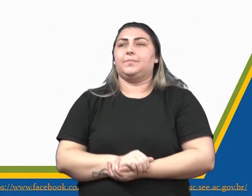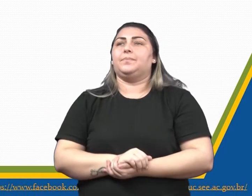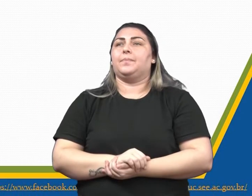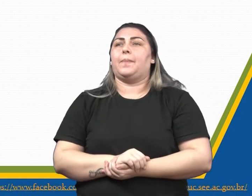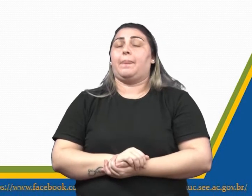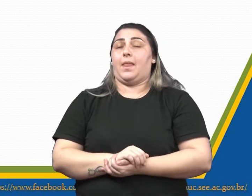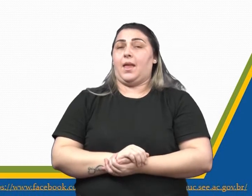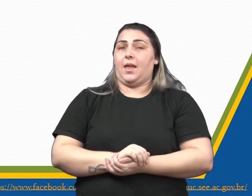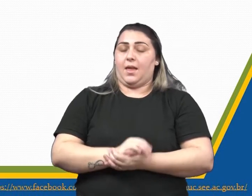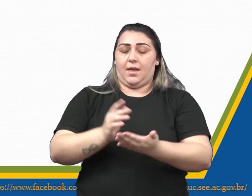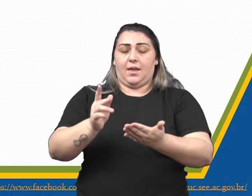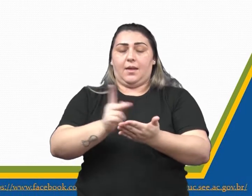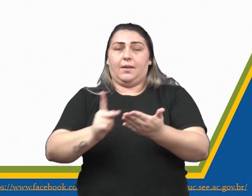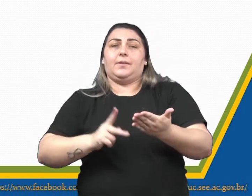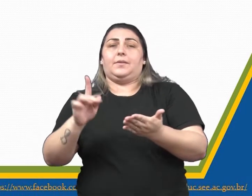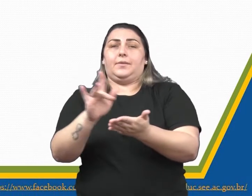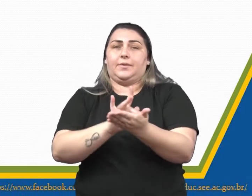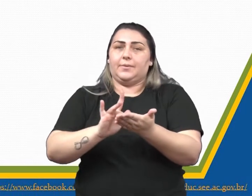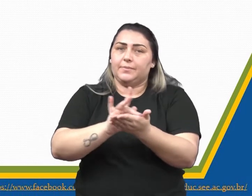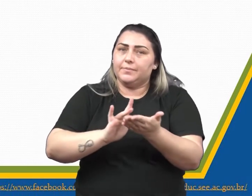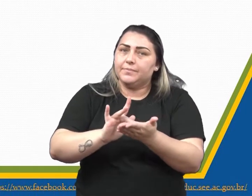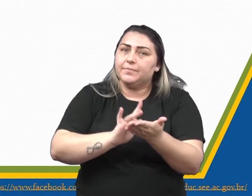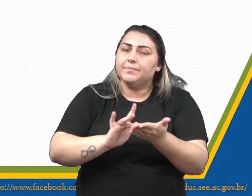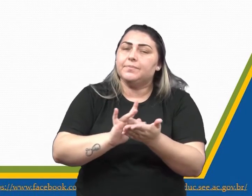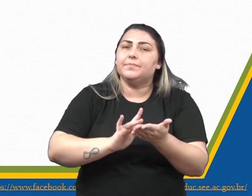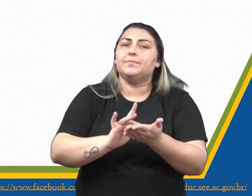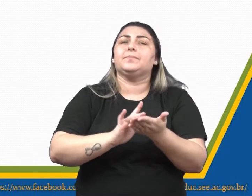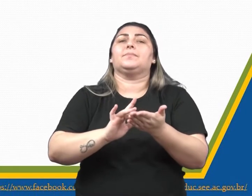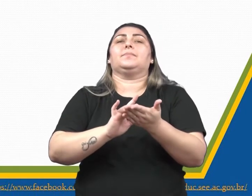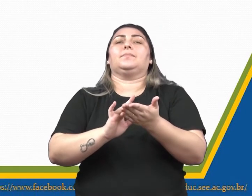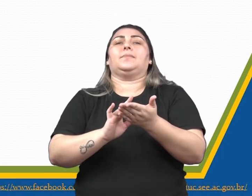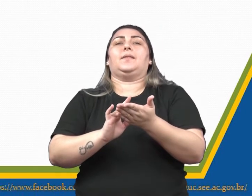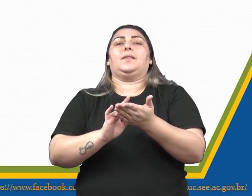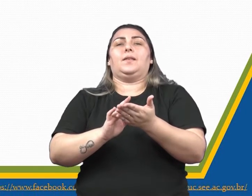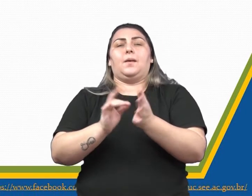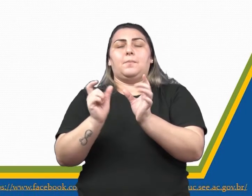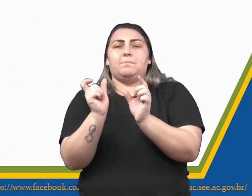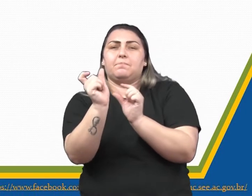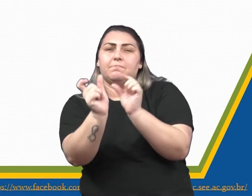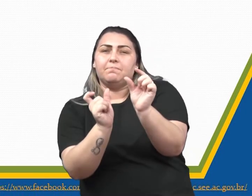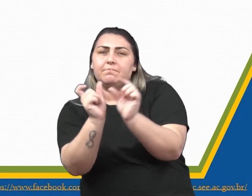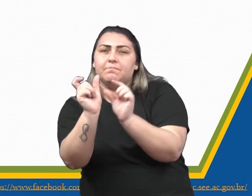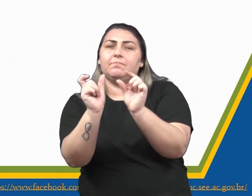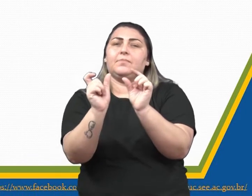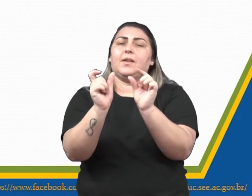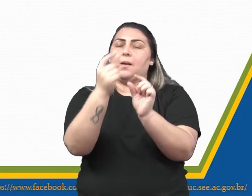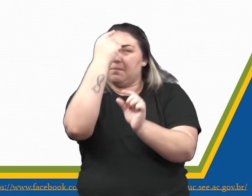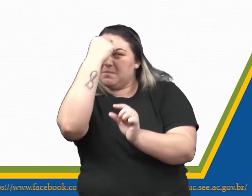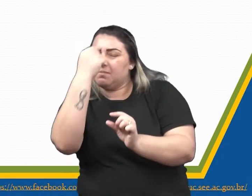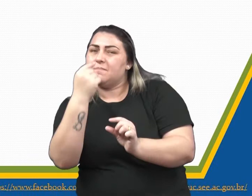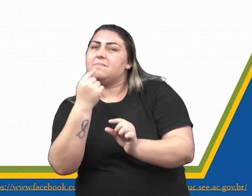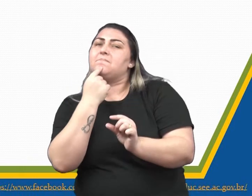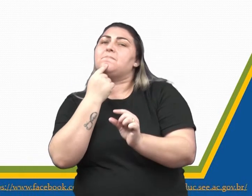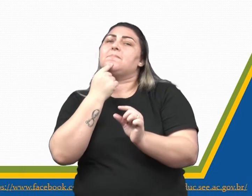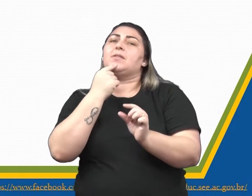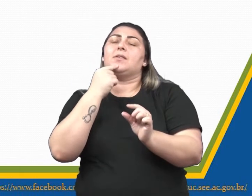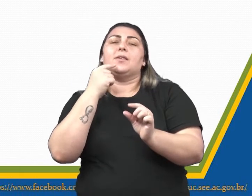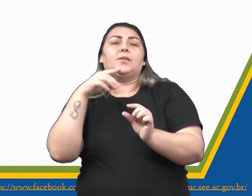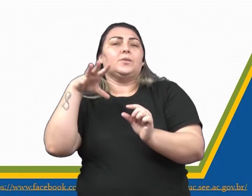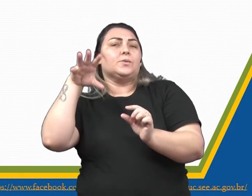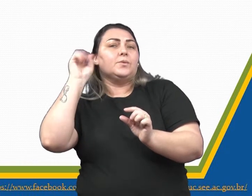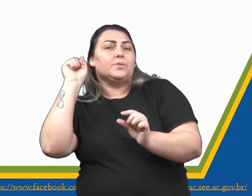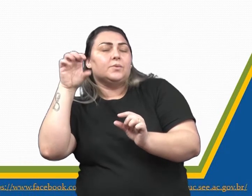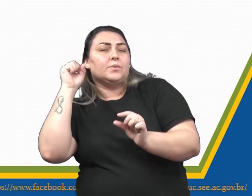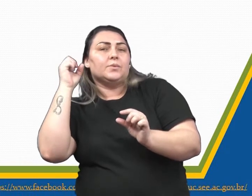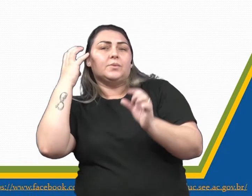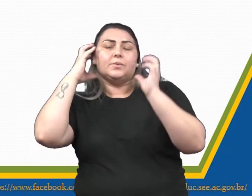A poesia digital é um tipo de poema contemporâneo, formado de palavras, formas gráficas, imagens, grafismos, sons,